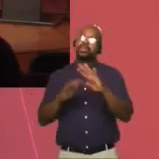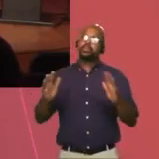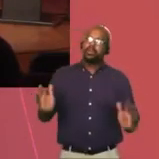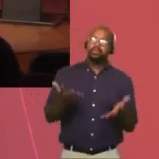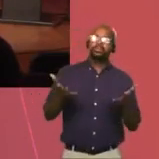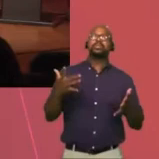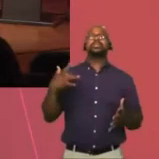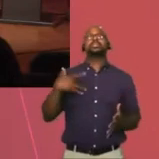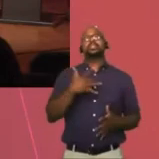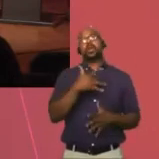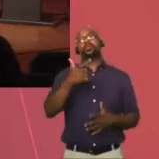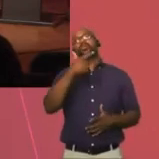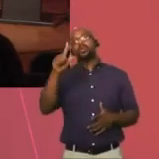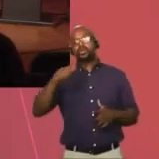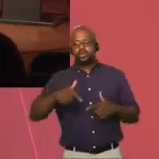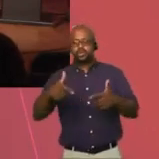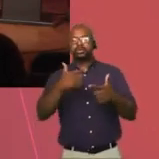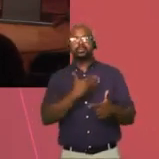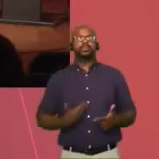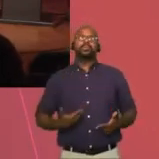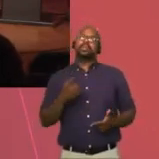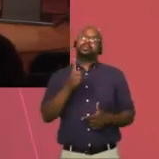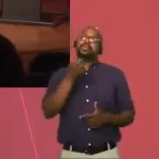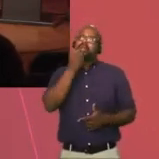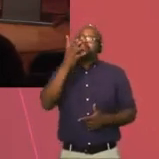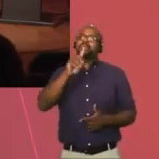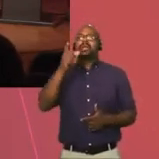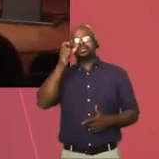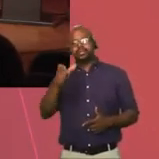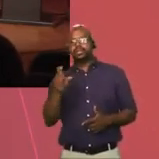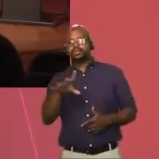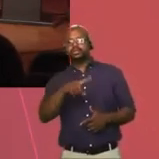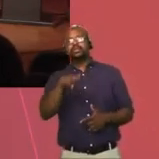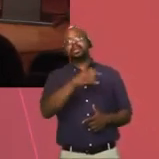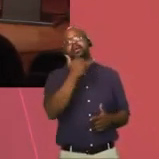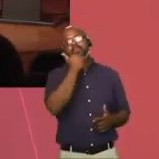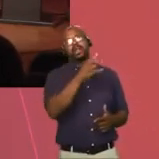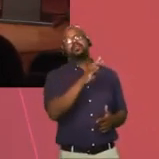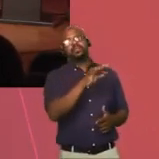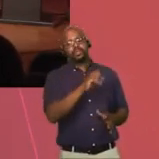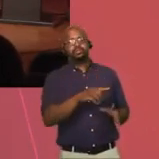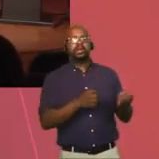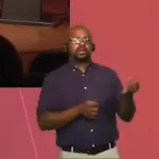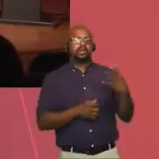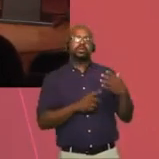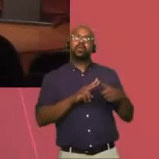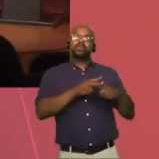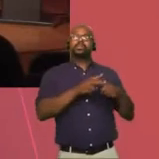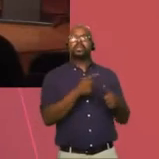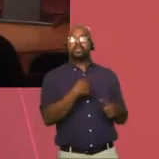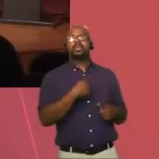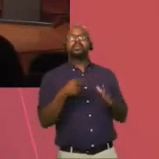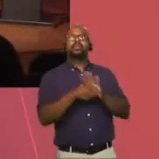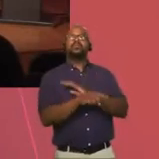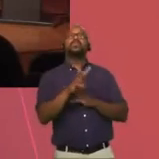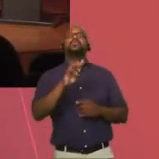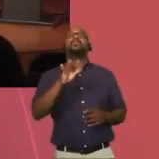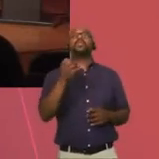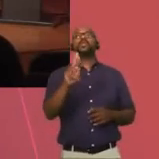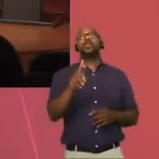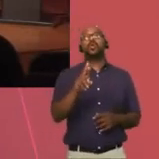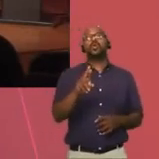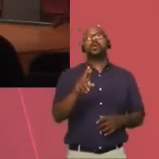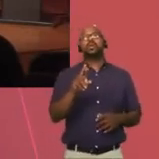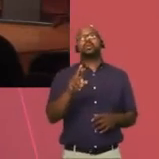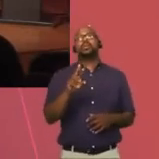de promoção de saúde outras ações públicas o mais interessante do que apenas pela vítima eu recebia o conserto aqui da pergunta foi do Vitor